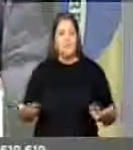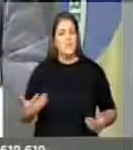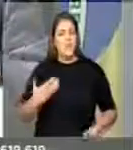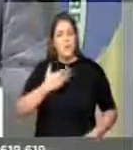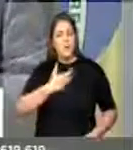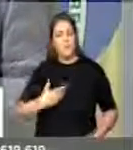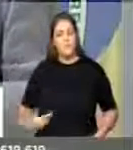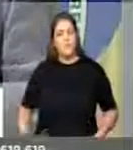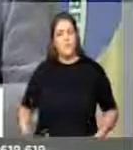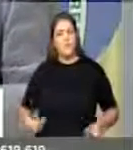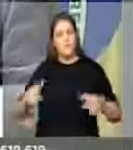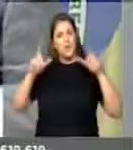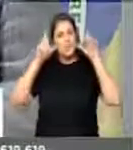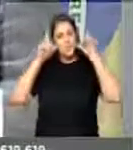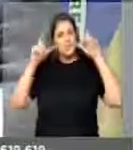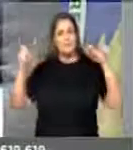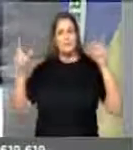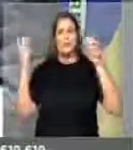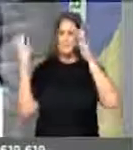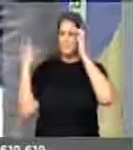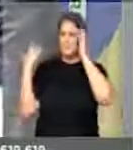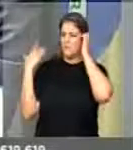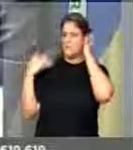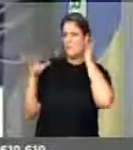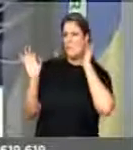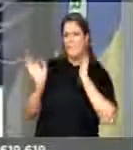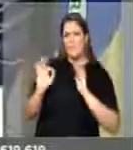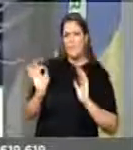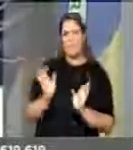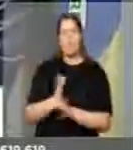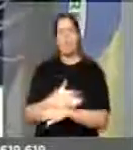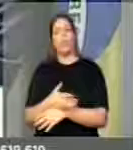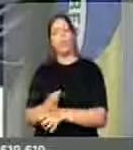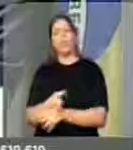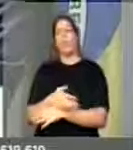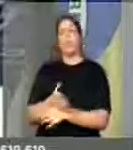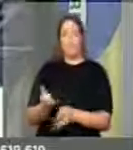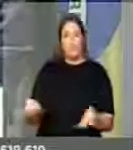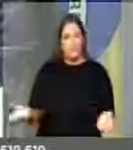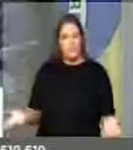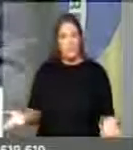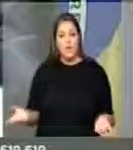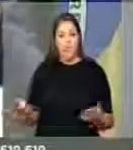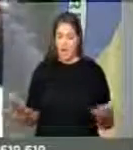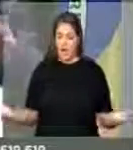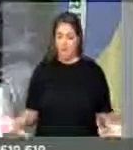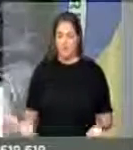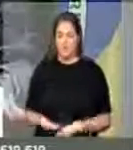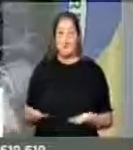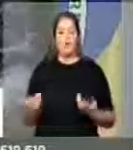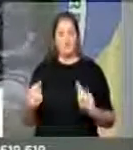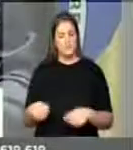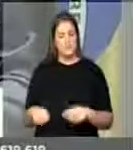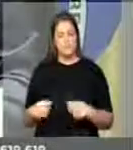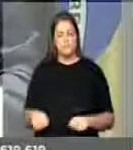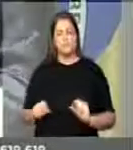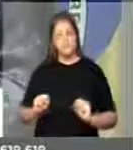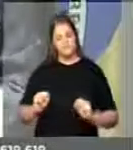desatenta pelo governo anterior, seja e venha a surtir efeitos significativos, como disse aqui